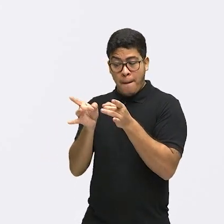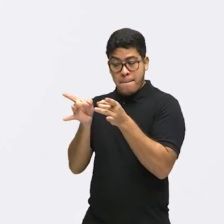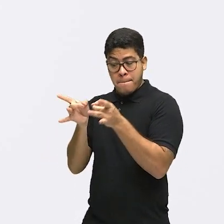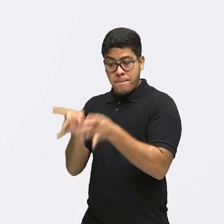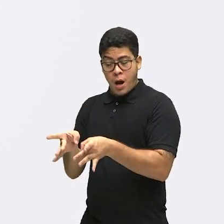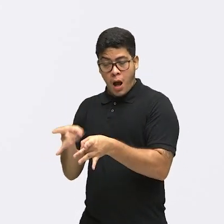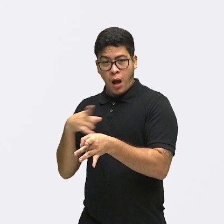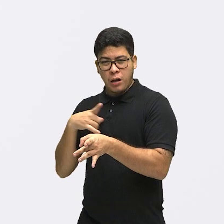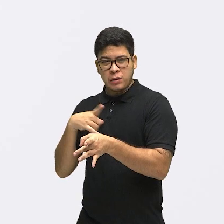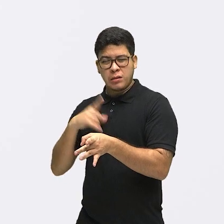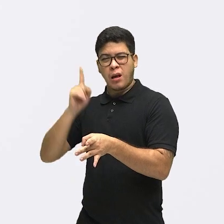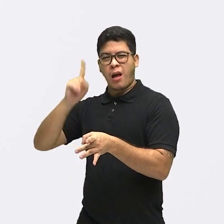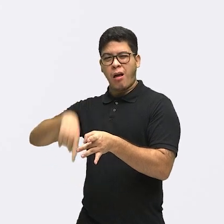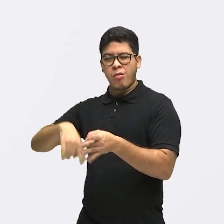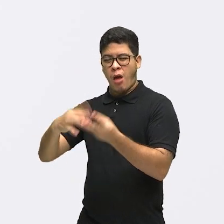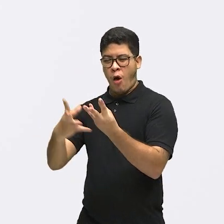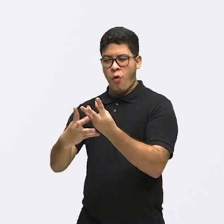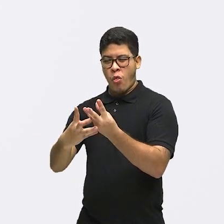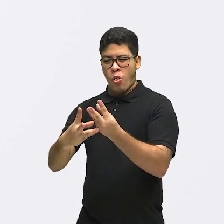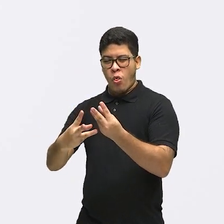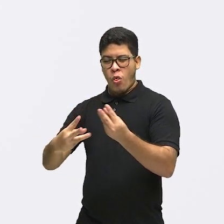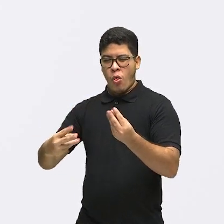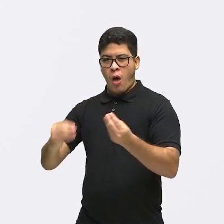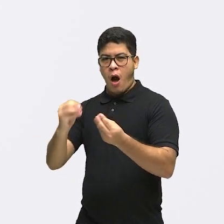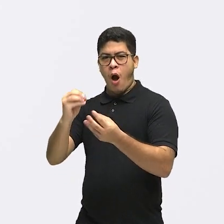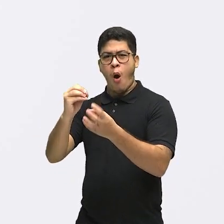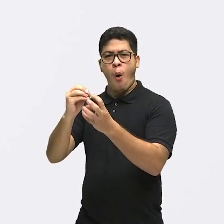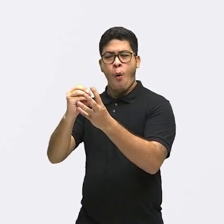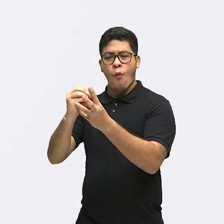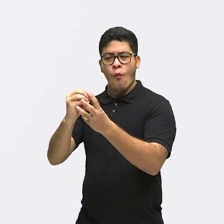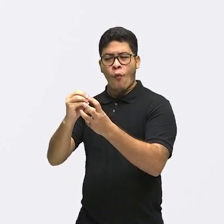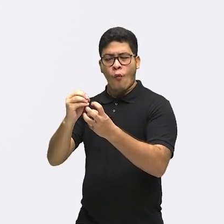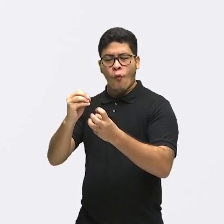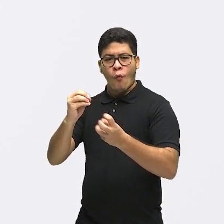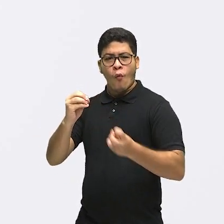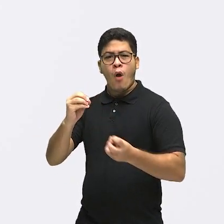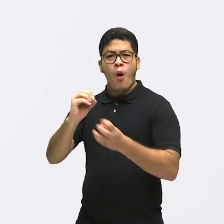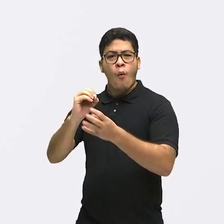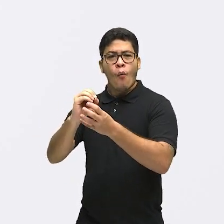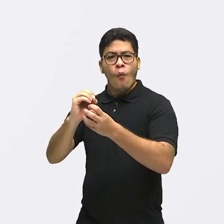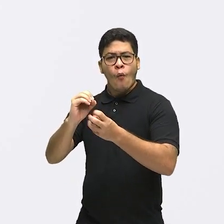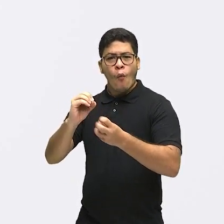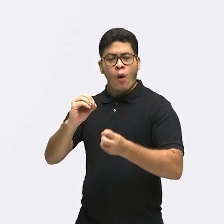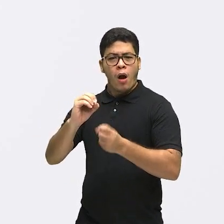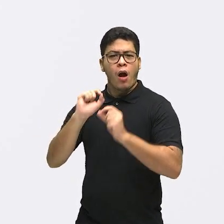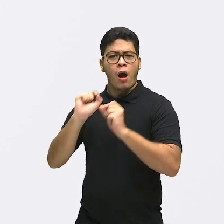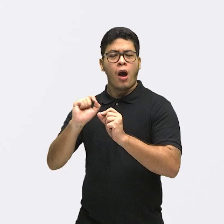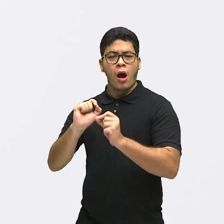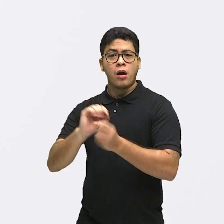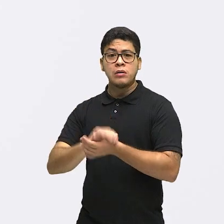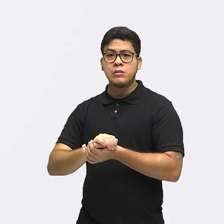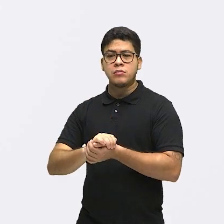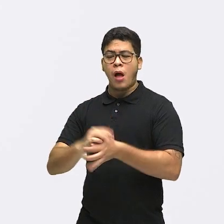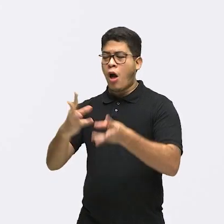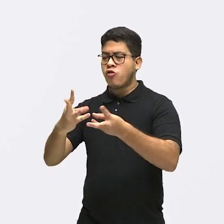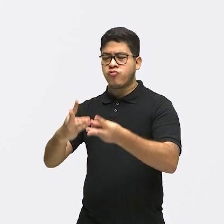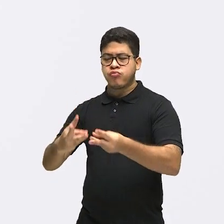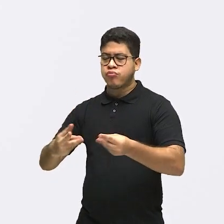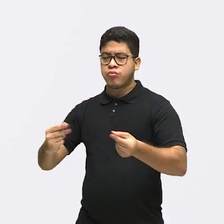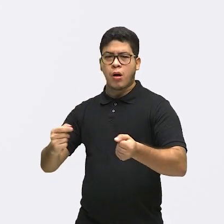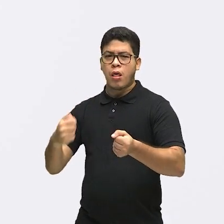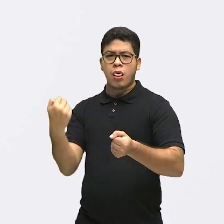vira ferrugem graças ao processo de oxidação e se degrada sem causar grandes impactos